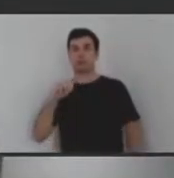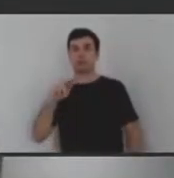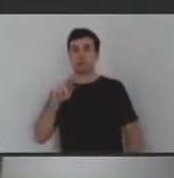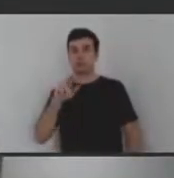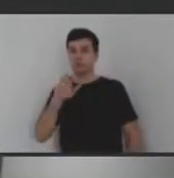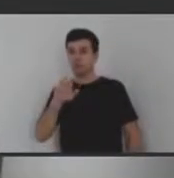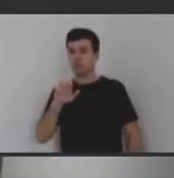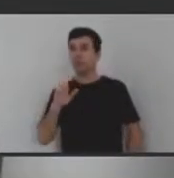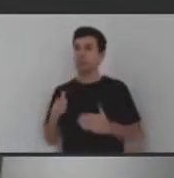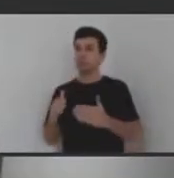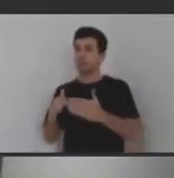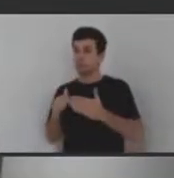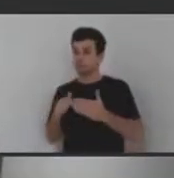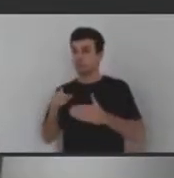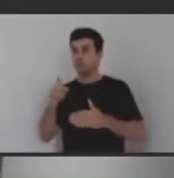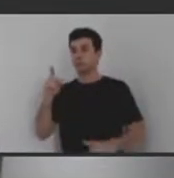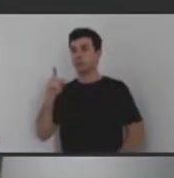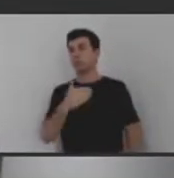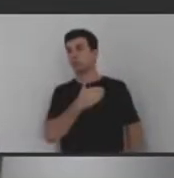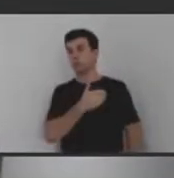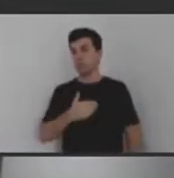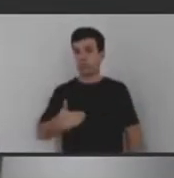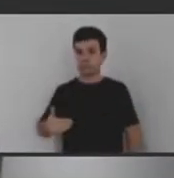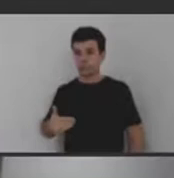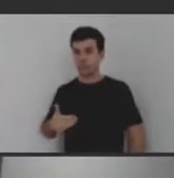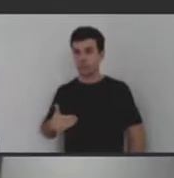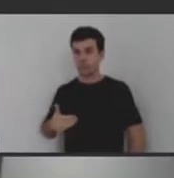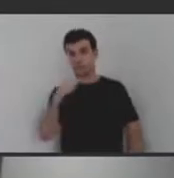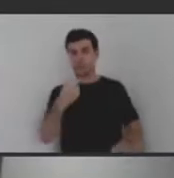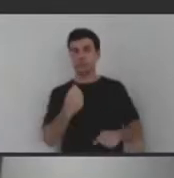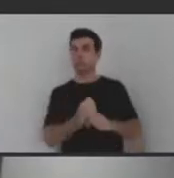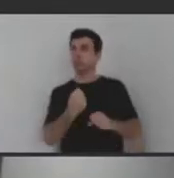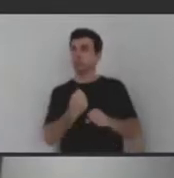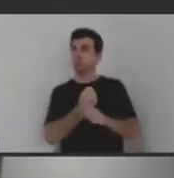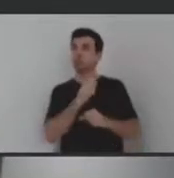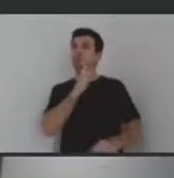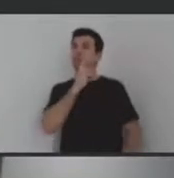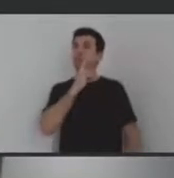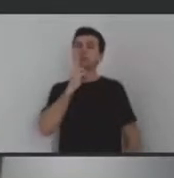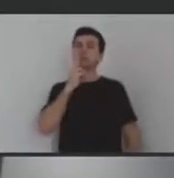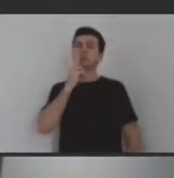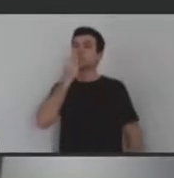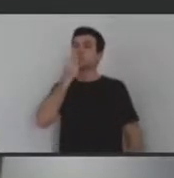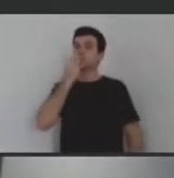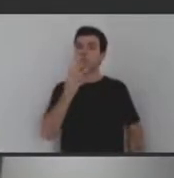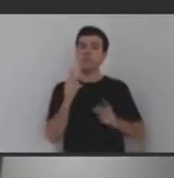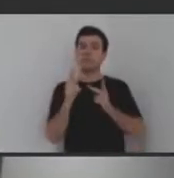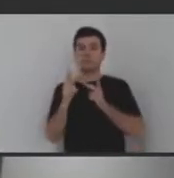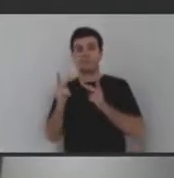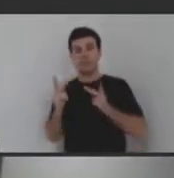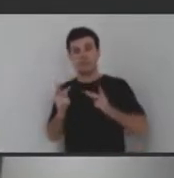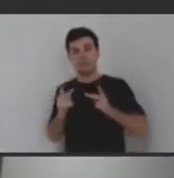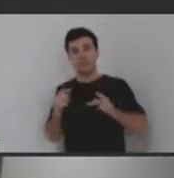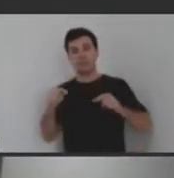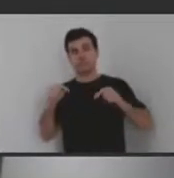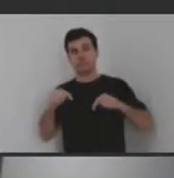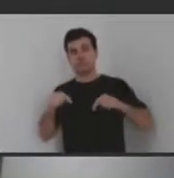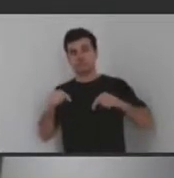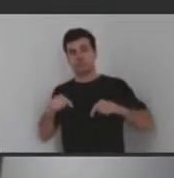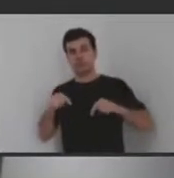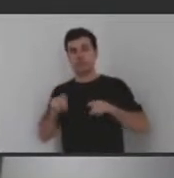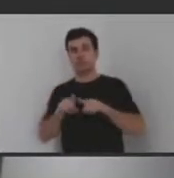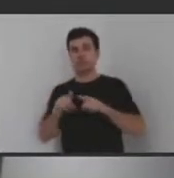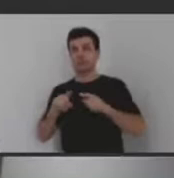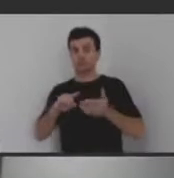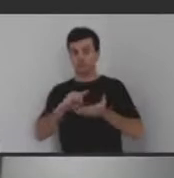senhor governador João Dória pela implantação e instalação do restaurante Bom Prato na cidade de Sumaré, remetendo-se cópia deste documento à